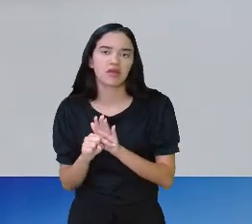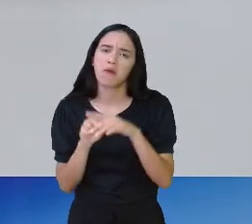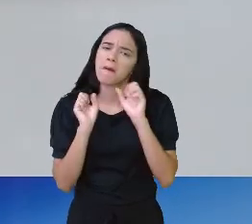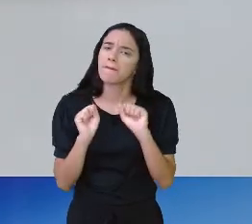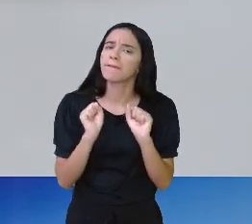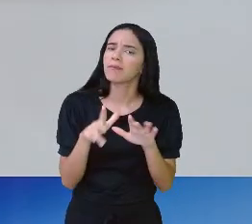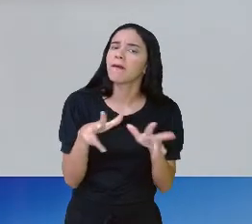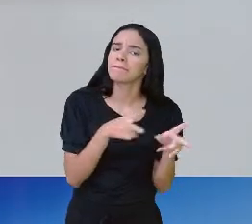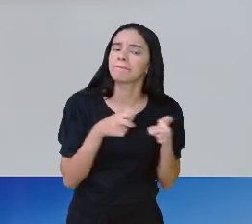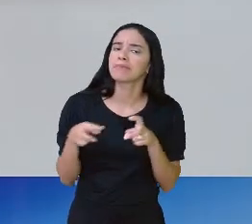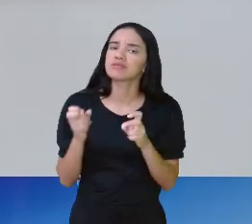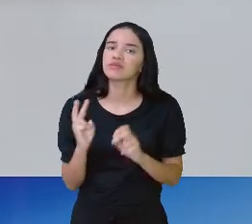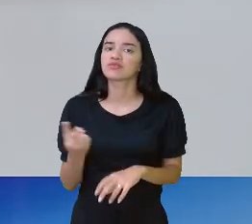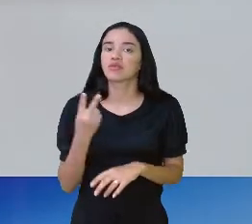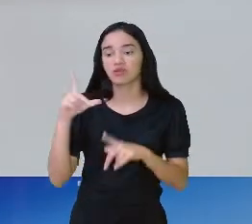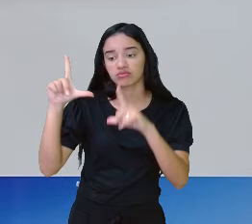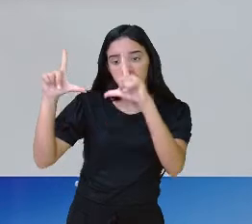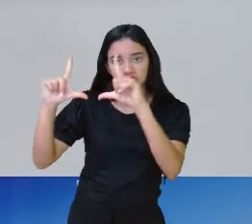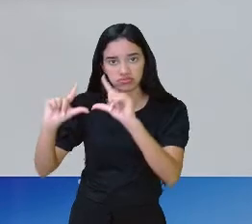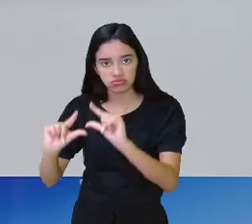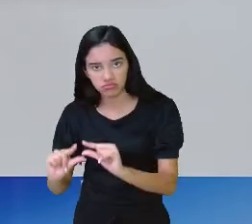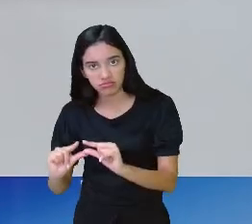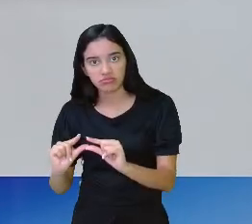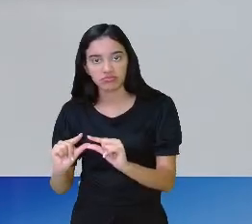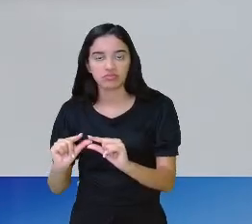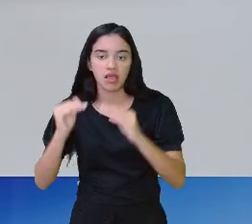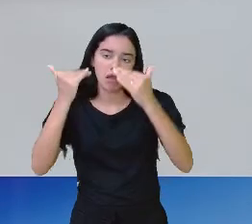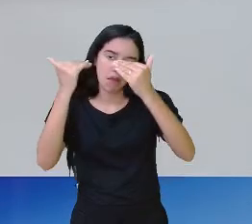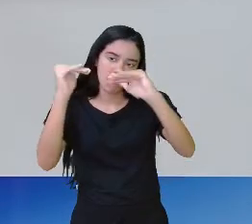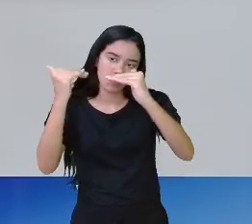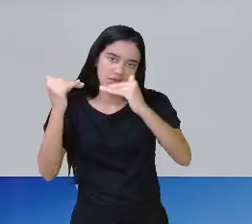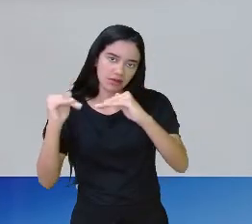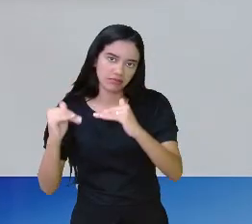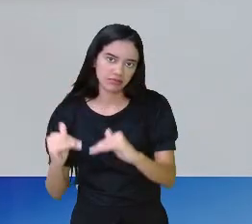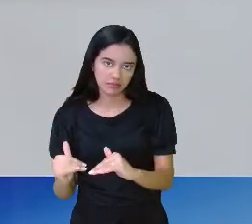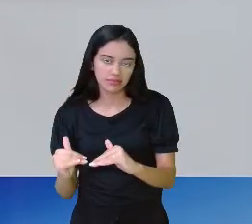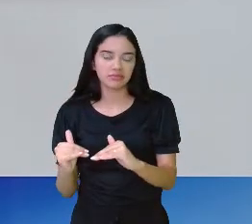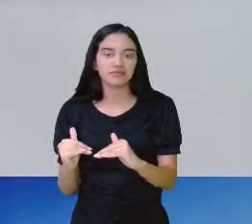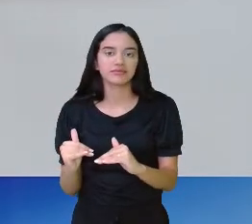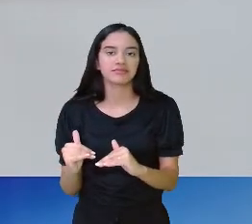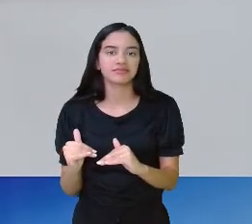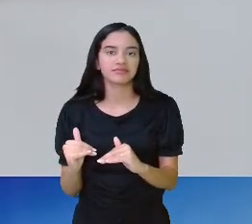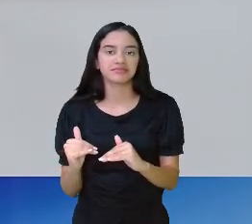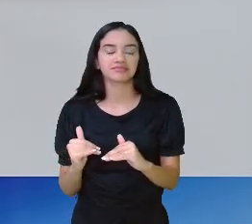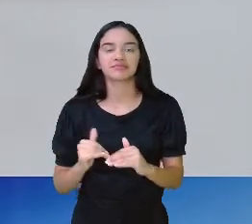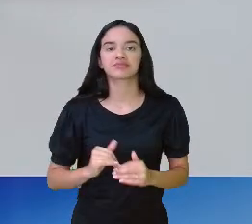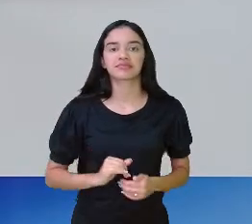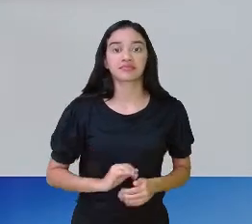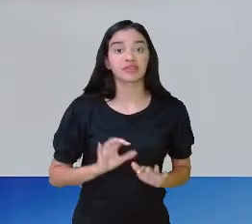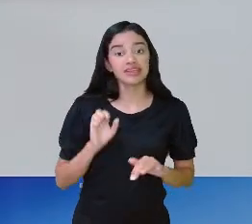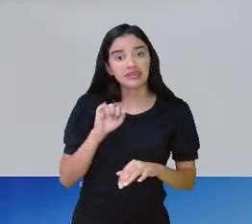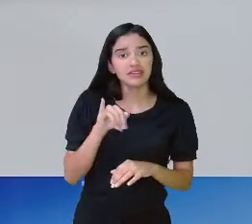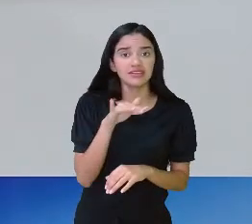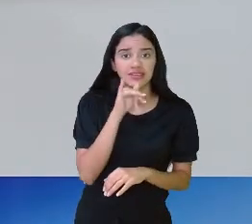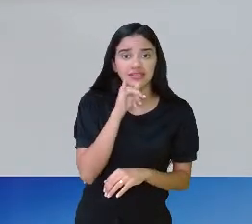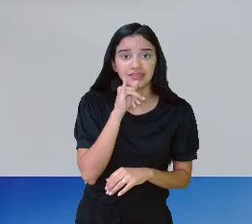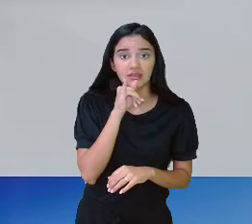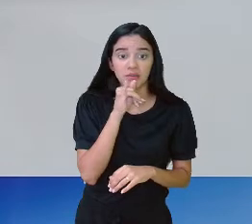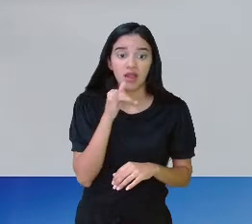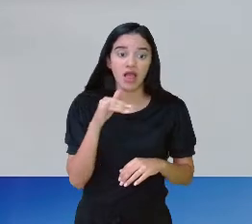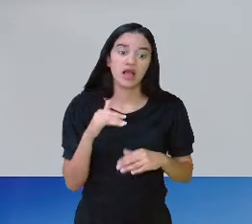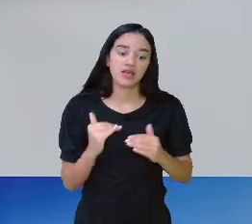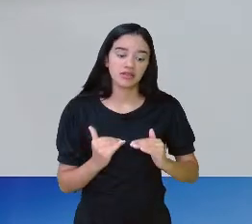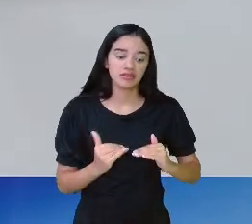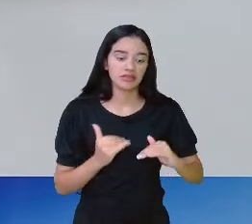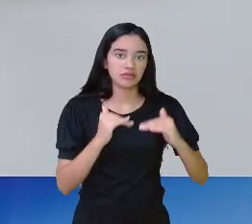Pode perceber que os valores vão diminuindo na medida que a pirâmide vai descendo. Se eu faço de baixo